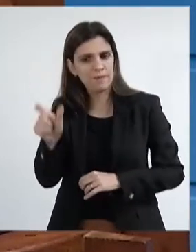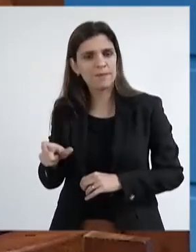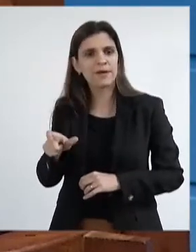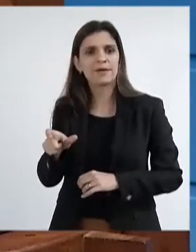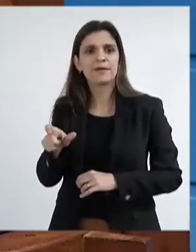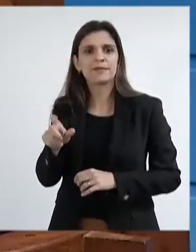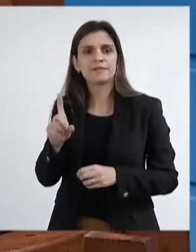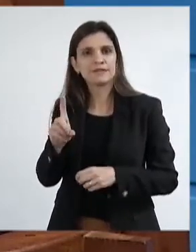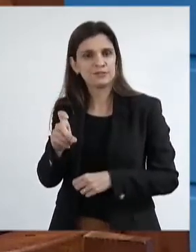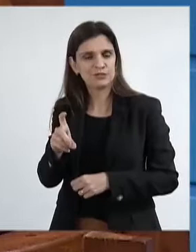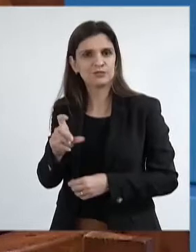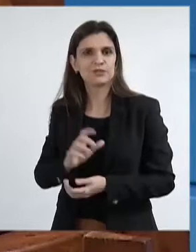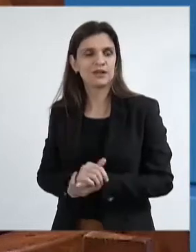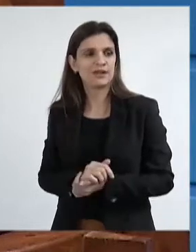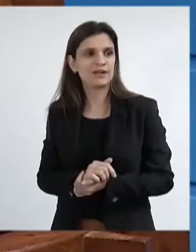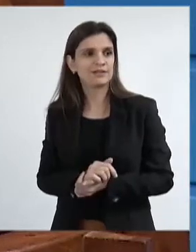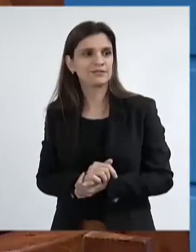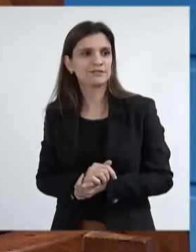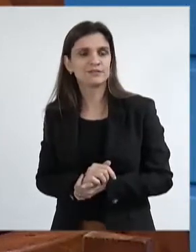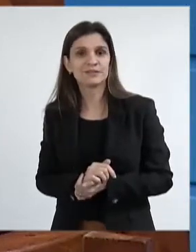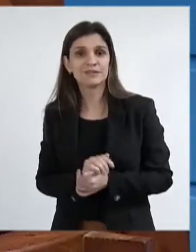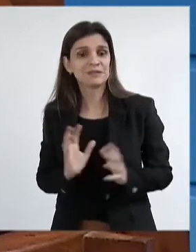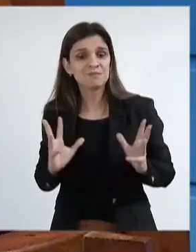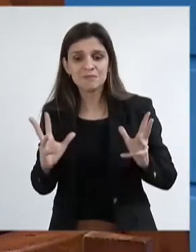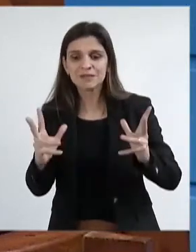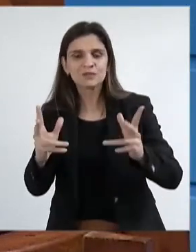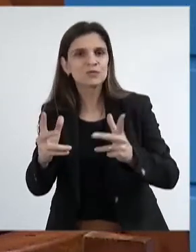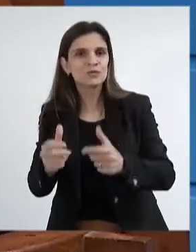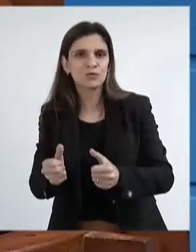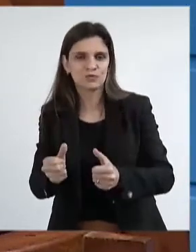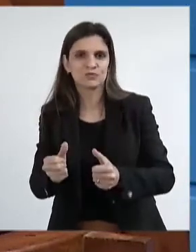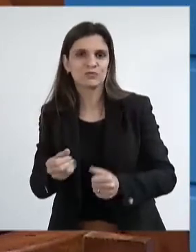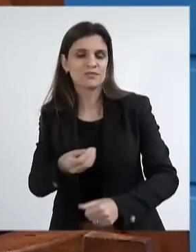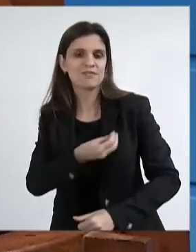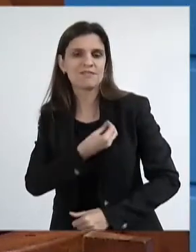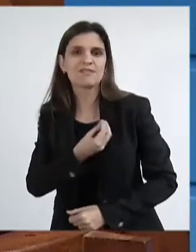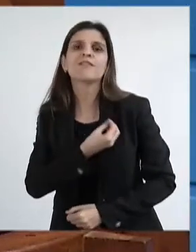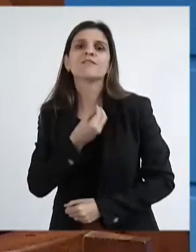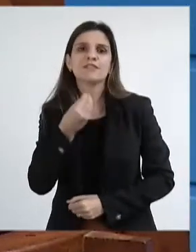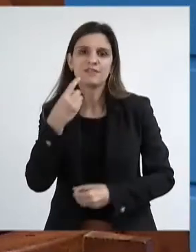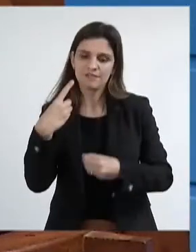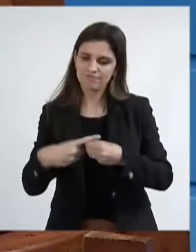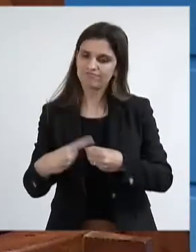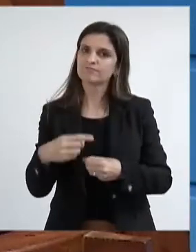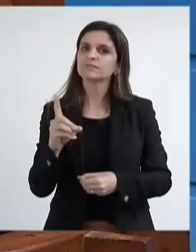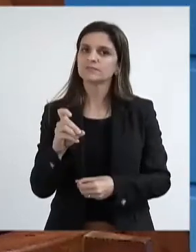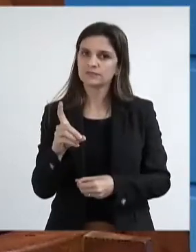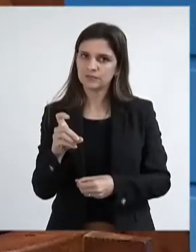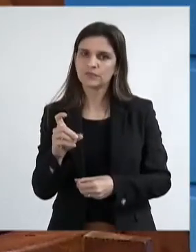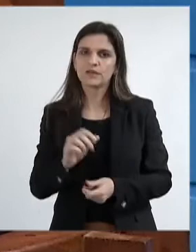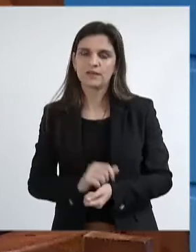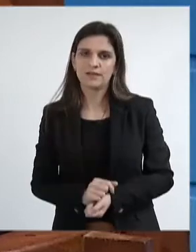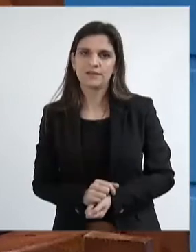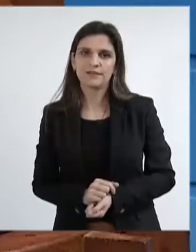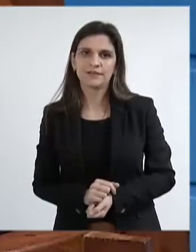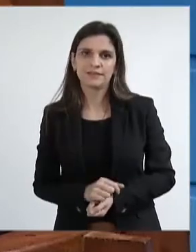deputado Neno Razucchi. É um pedido para a população de Dourados, que precisa de um olhar com mais carinho,